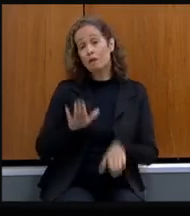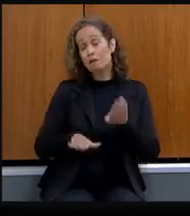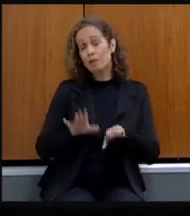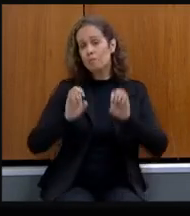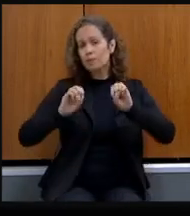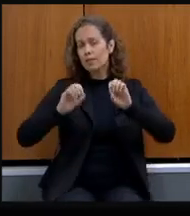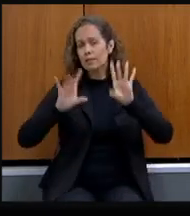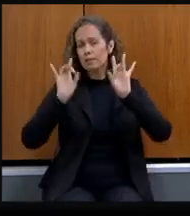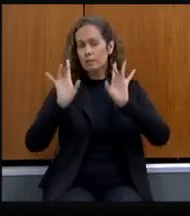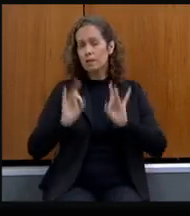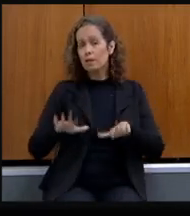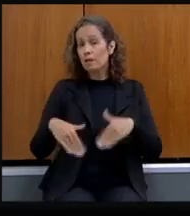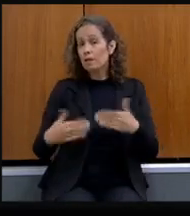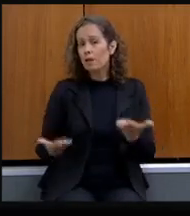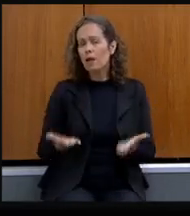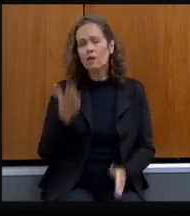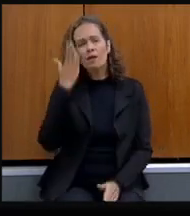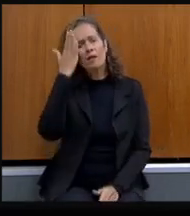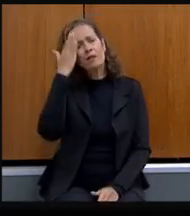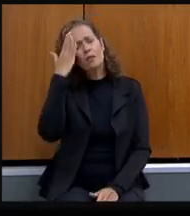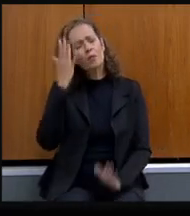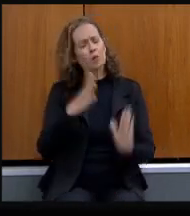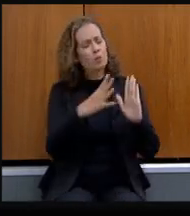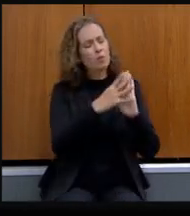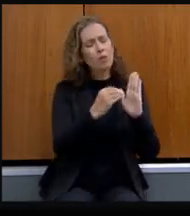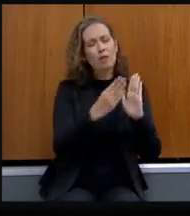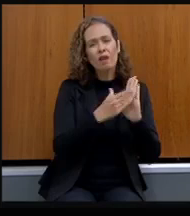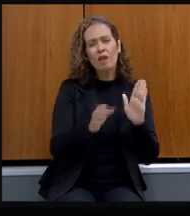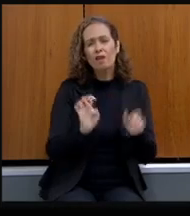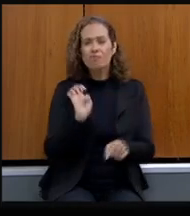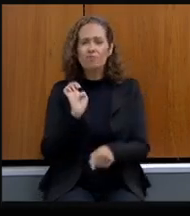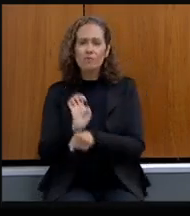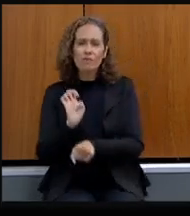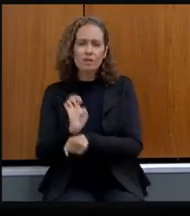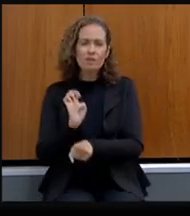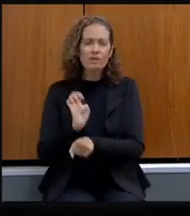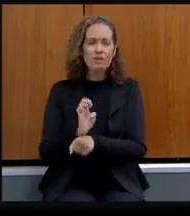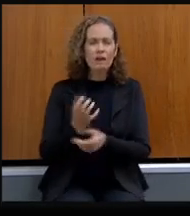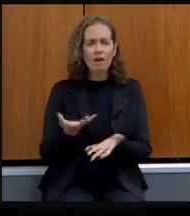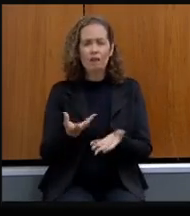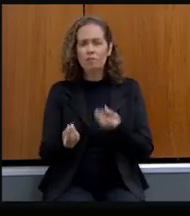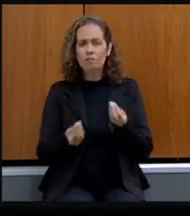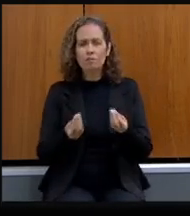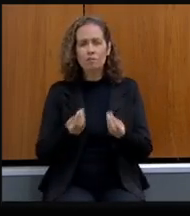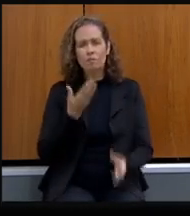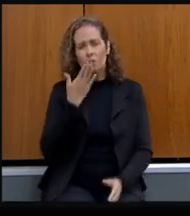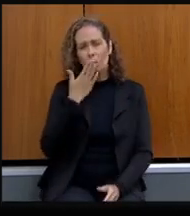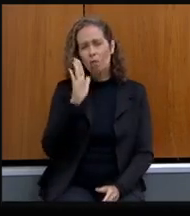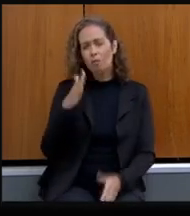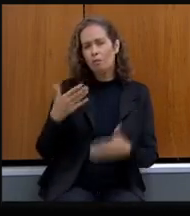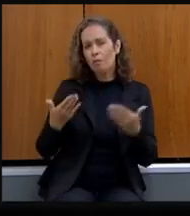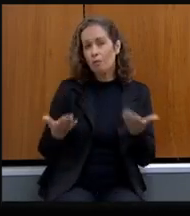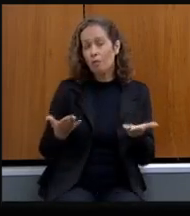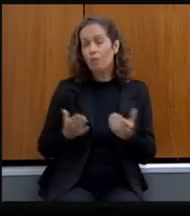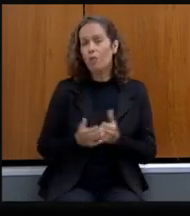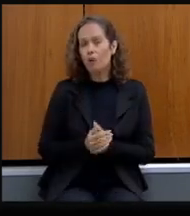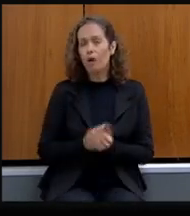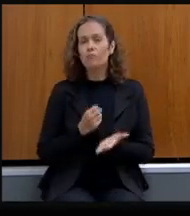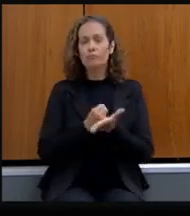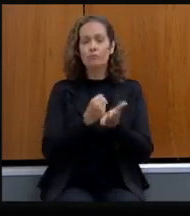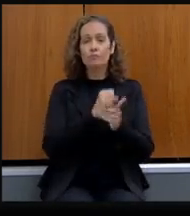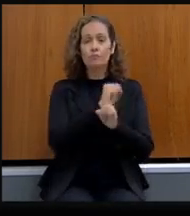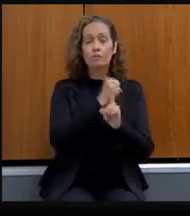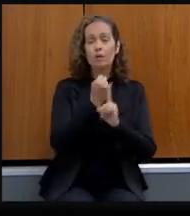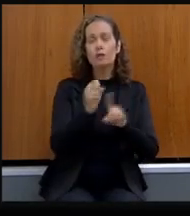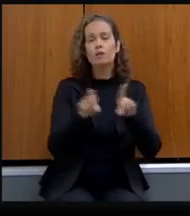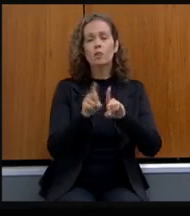Então queria saber qual o modelo e o estado é de fato vai adote fundamental inserção dos assistentes sociais e